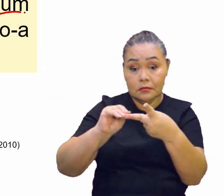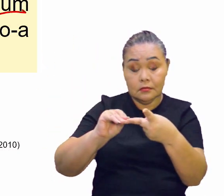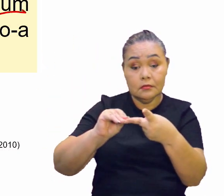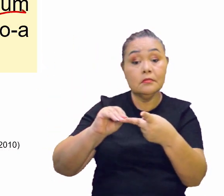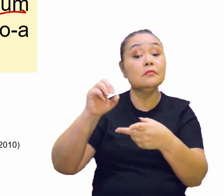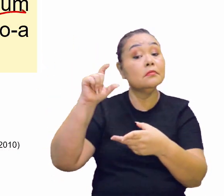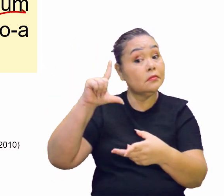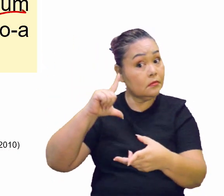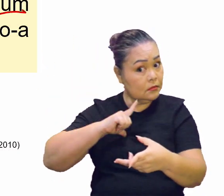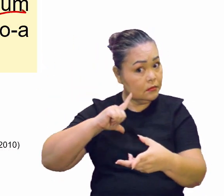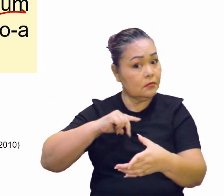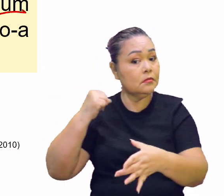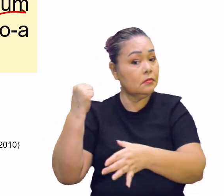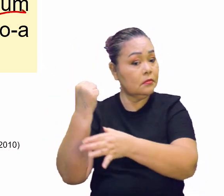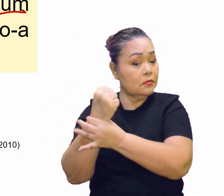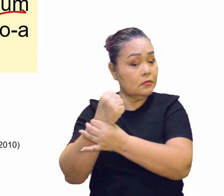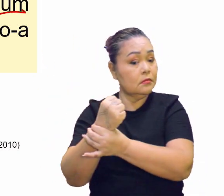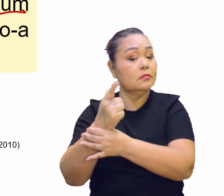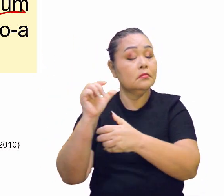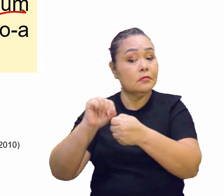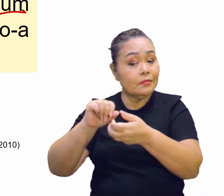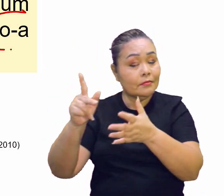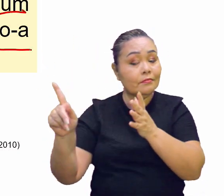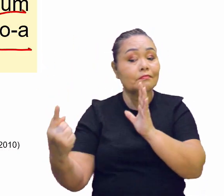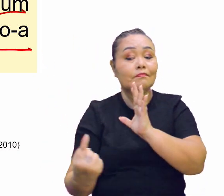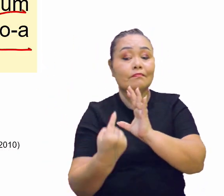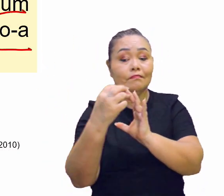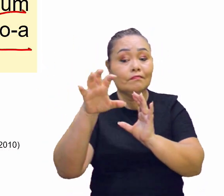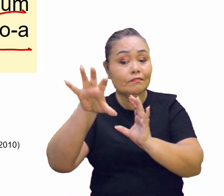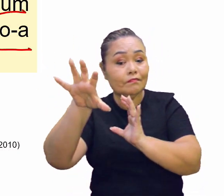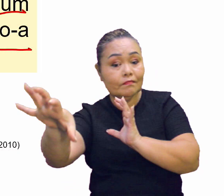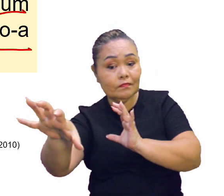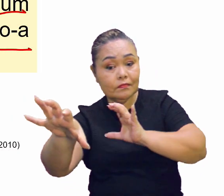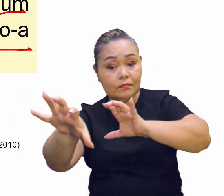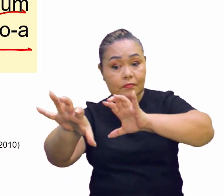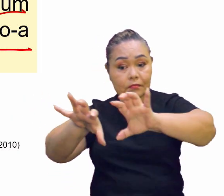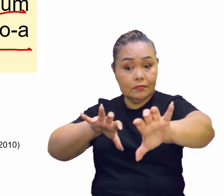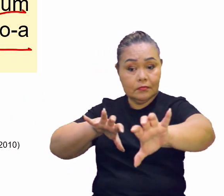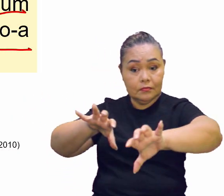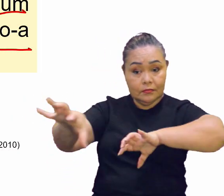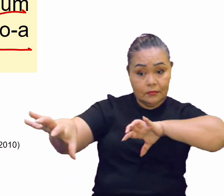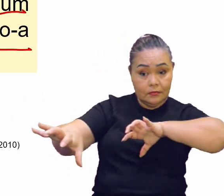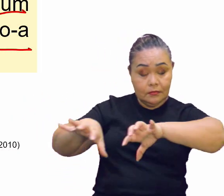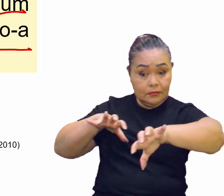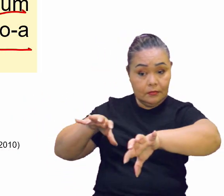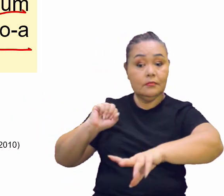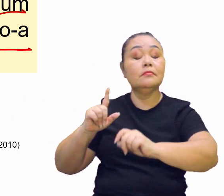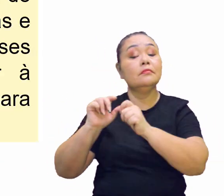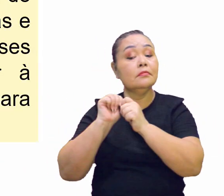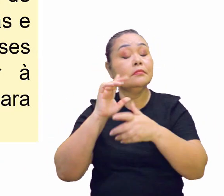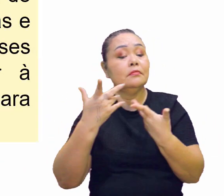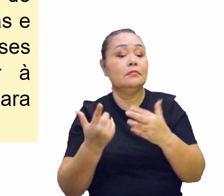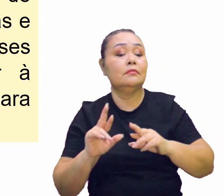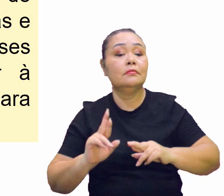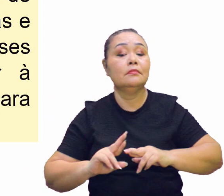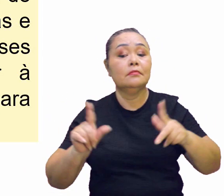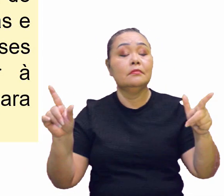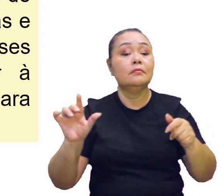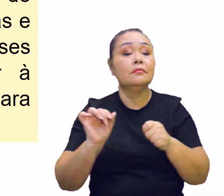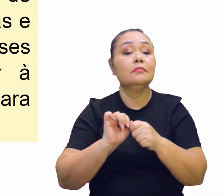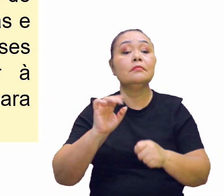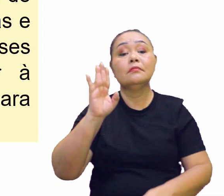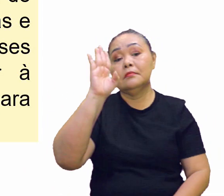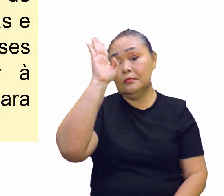que garantam um caráter de individualidade à região, distinguindo-a das demais, ok, galerinha? E